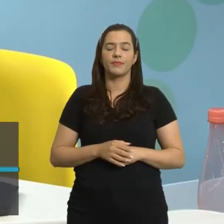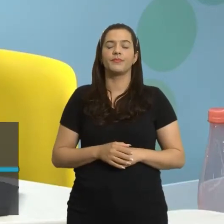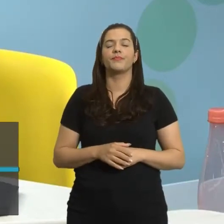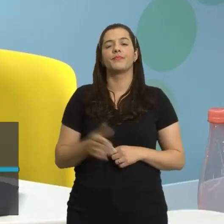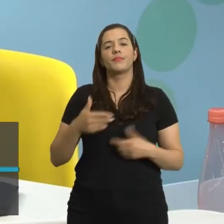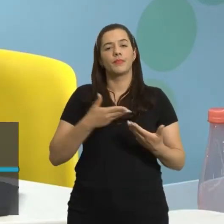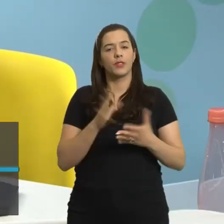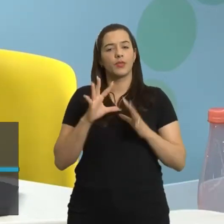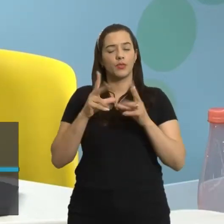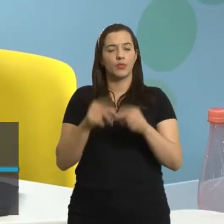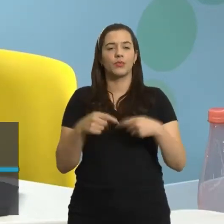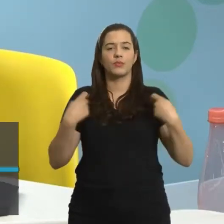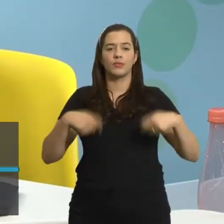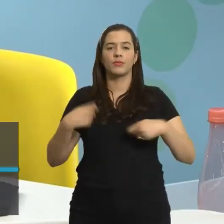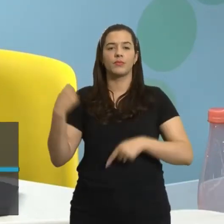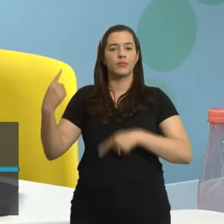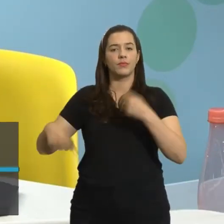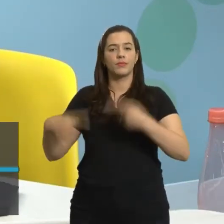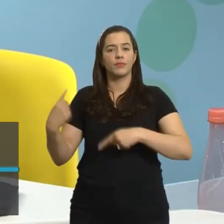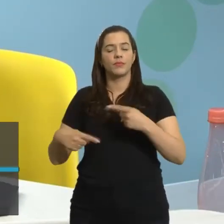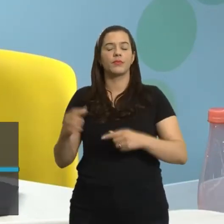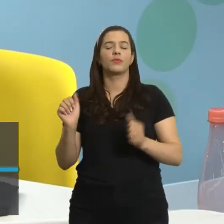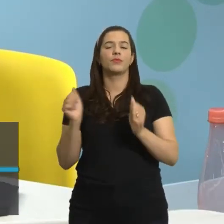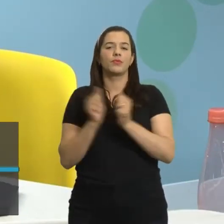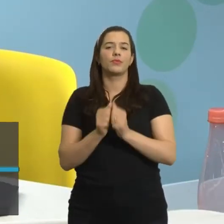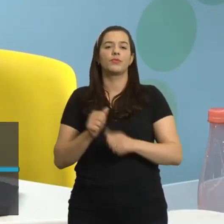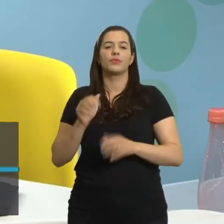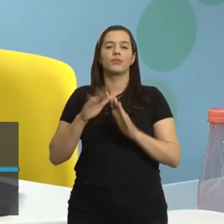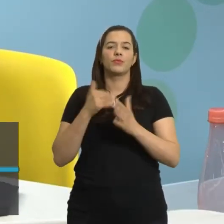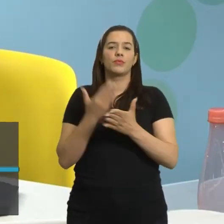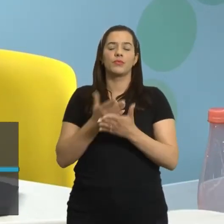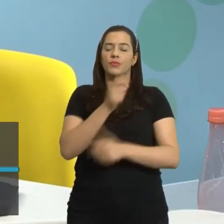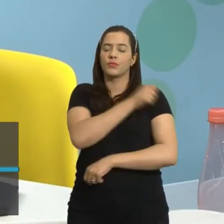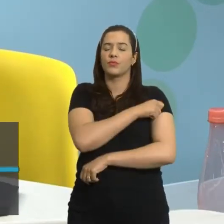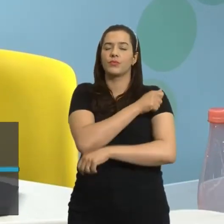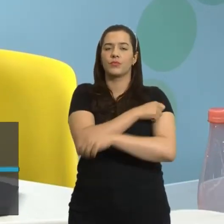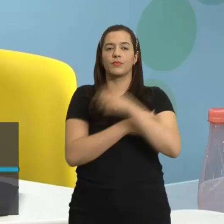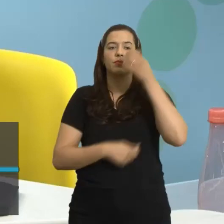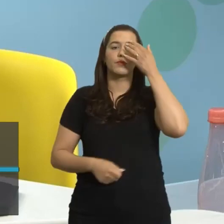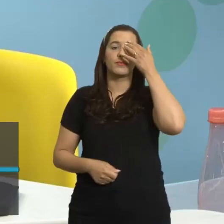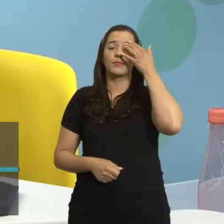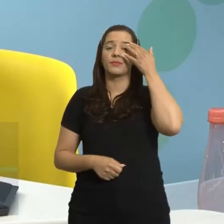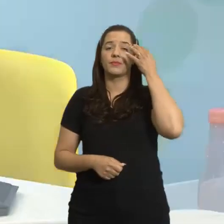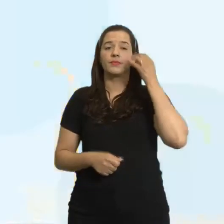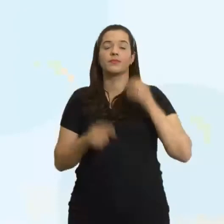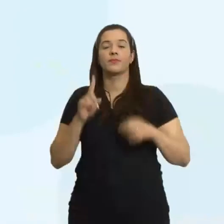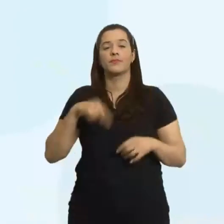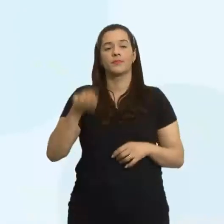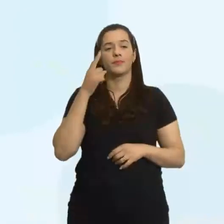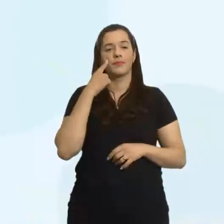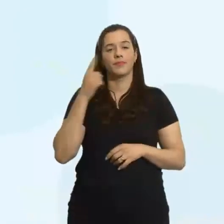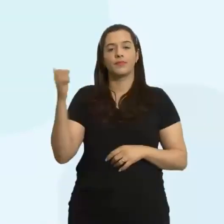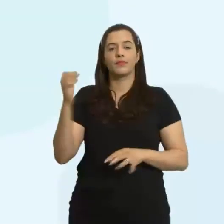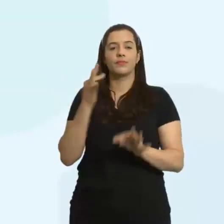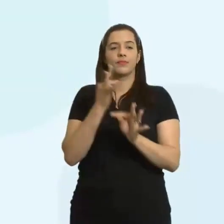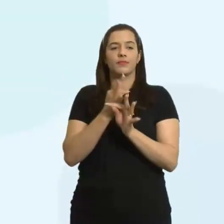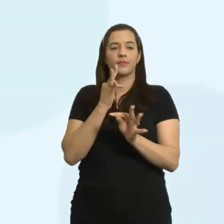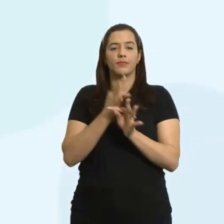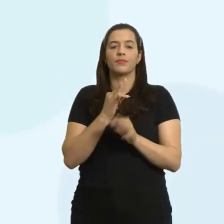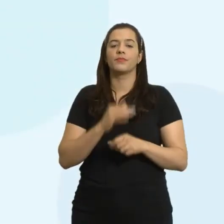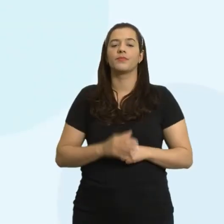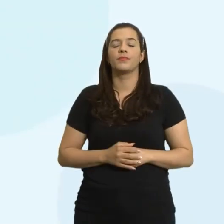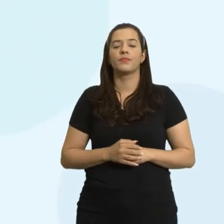pode e deve ser discutido com os nossos estudantes. Na atividade de física, como vocês podem olhar no próximo slide,